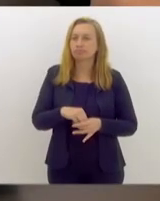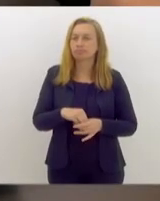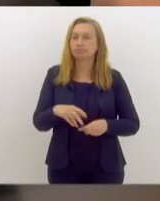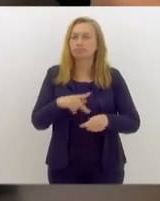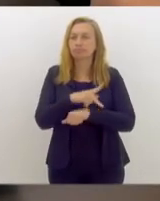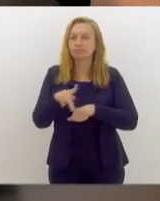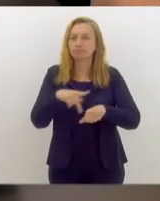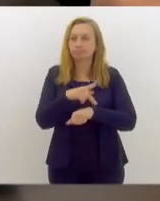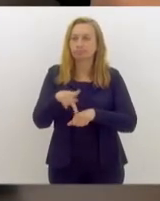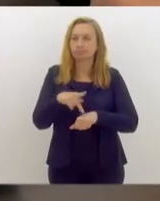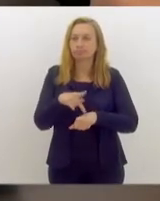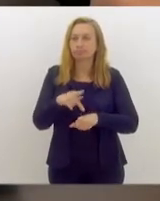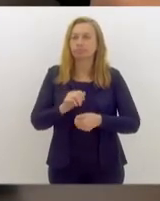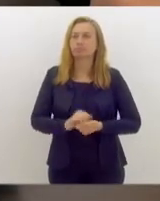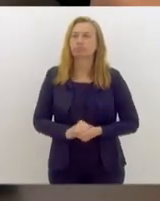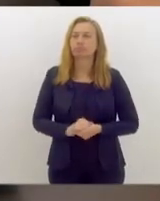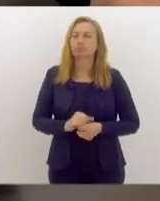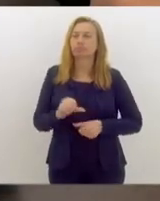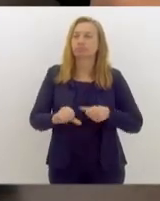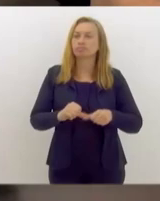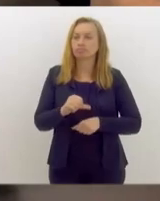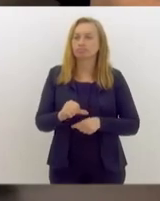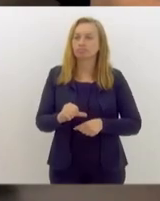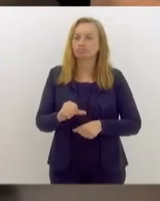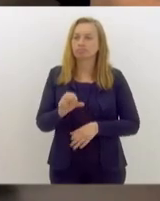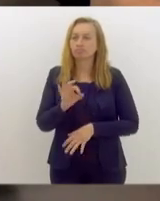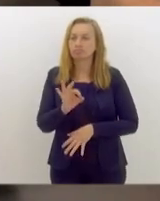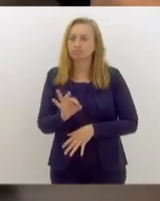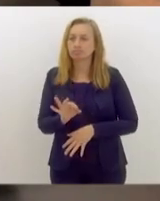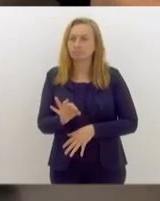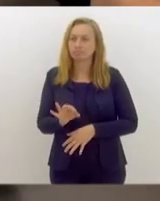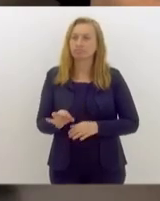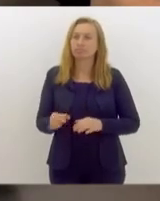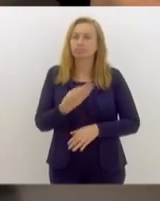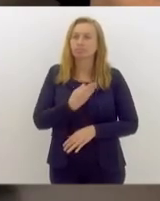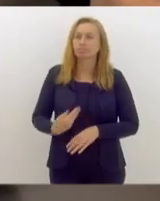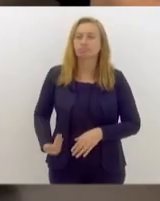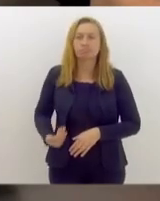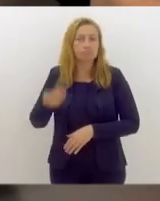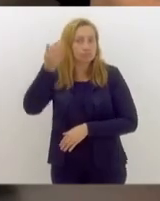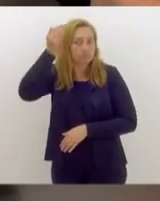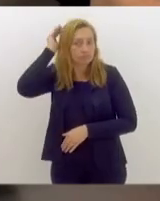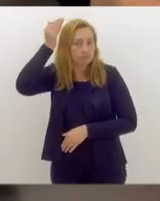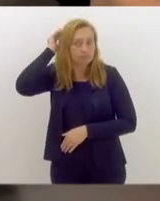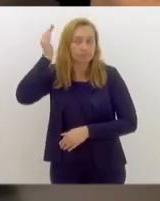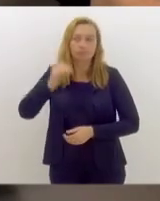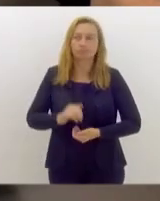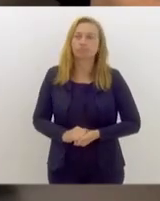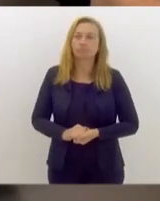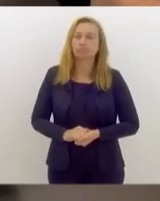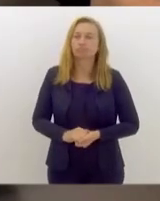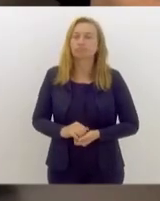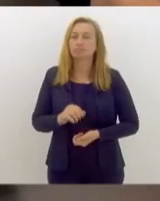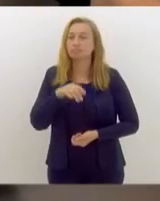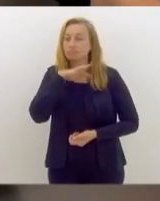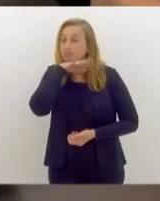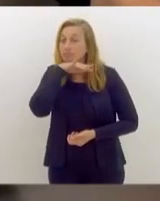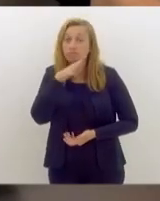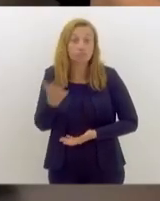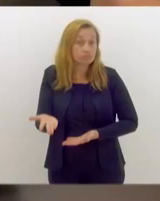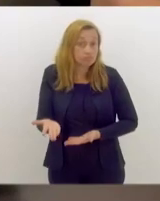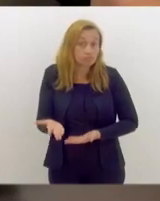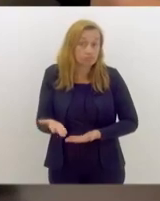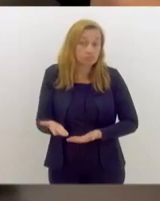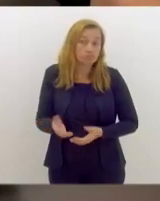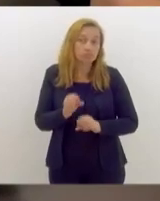país através da mudança legal no governo Temer é um desastre para